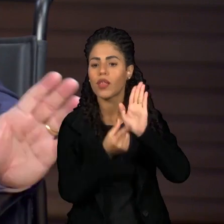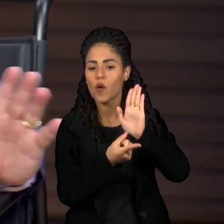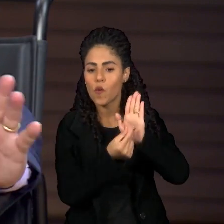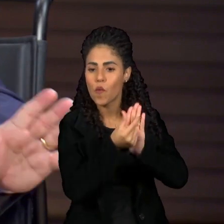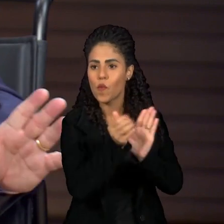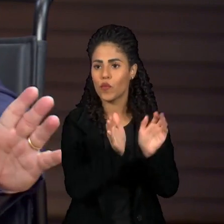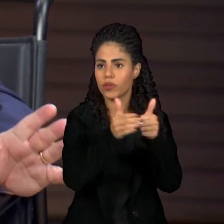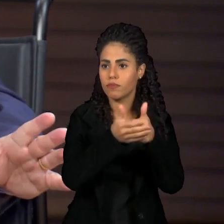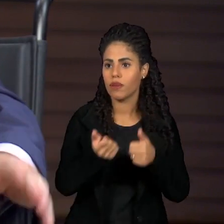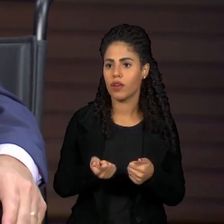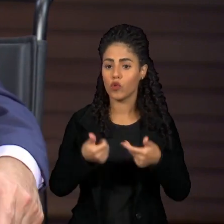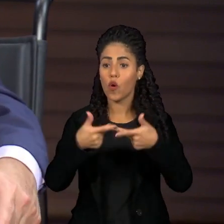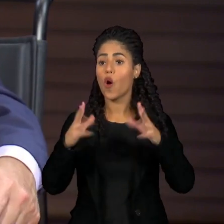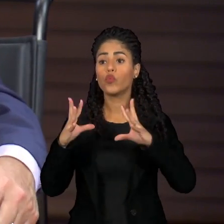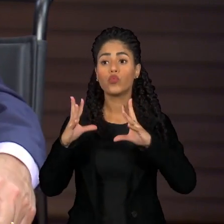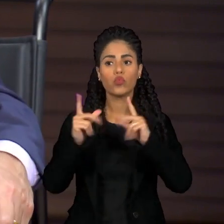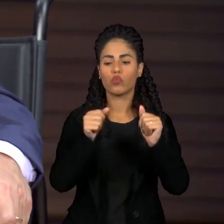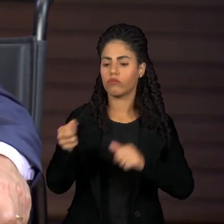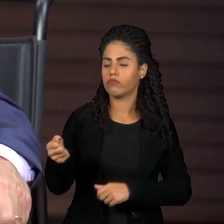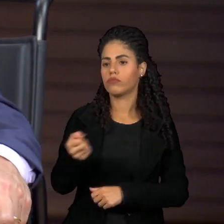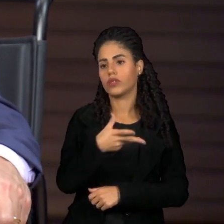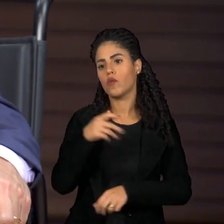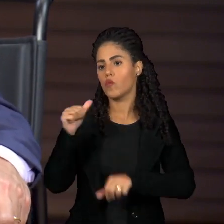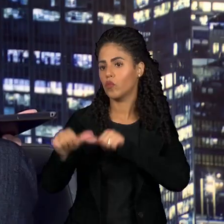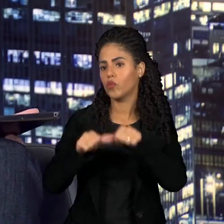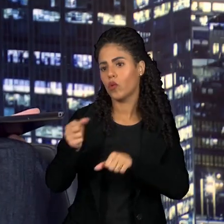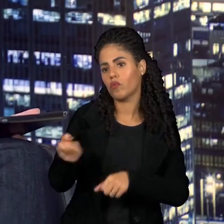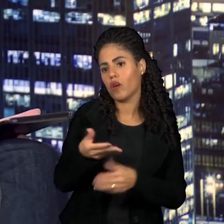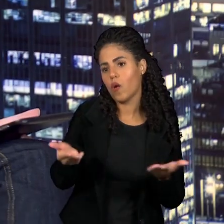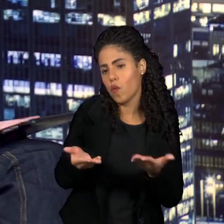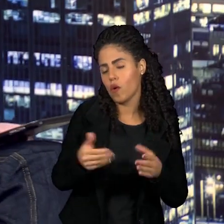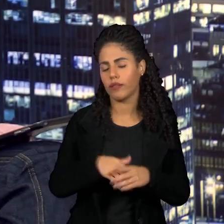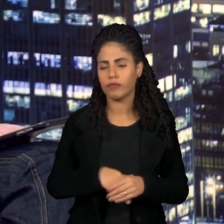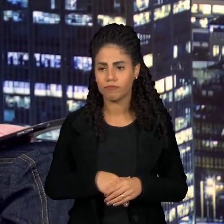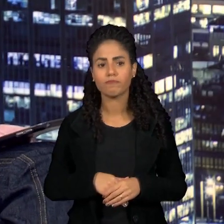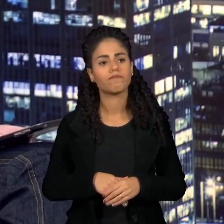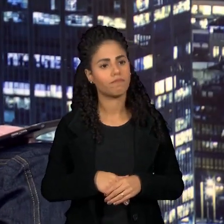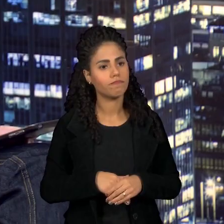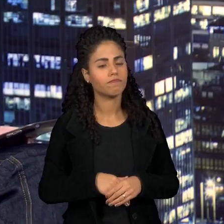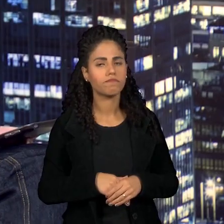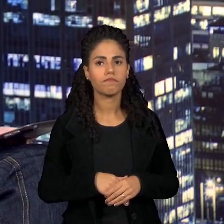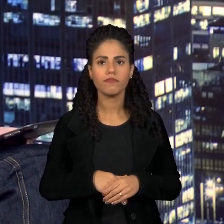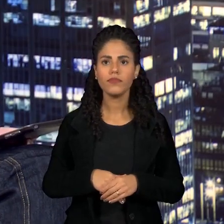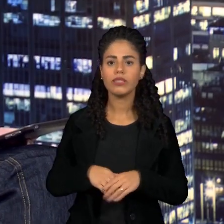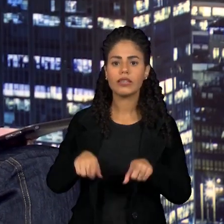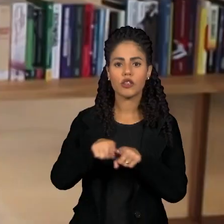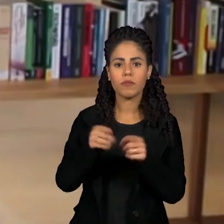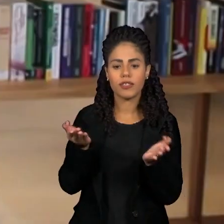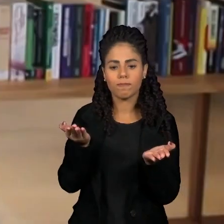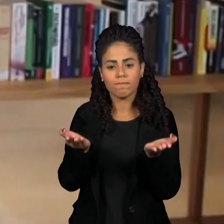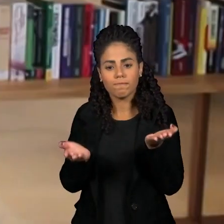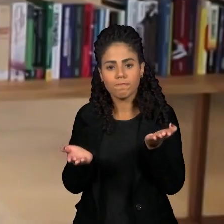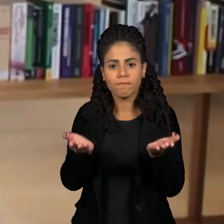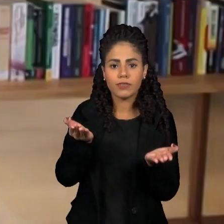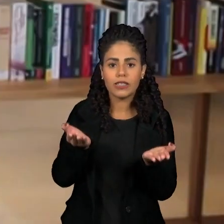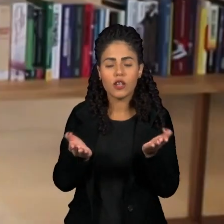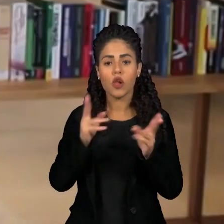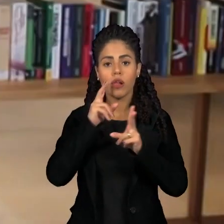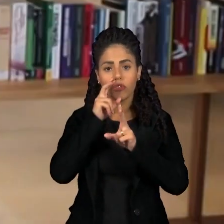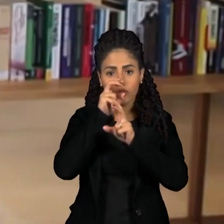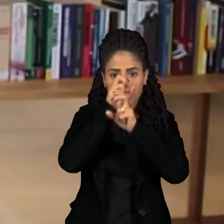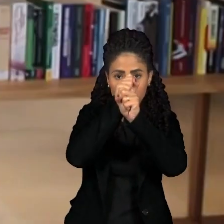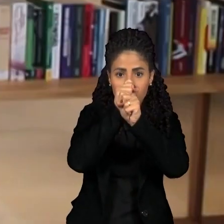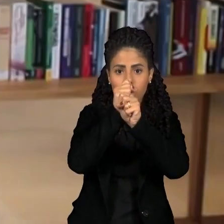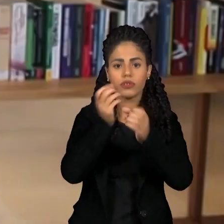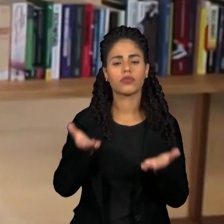equilíbrio é que é a novidade, digamos, do debate contemporâneo. Eu acho que esse reequilíbrio de forças, né, ele tem a ver com uma série